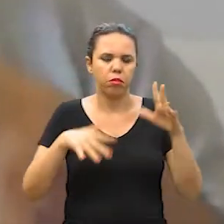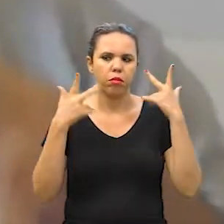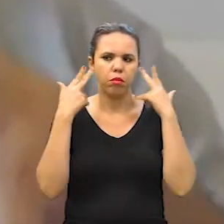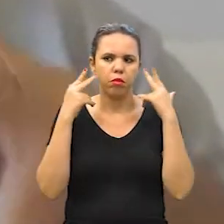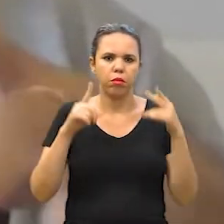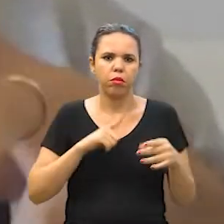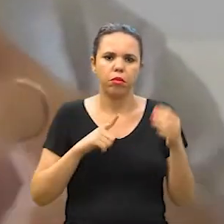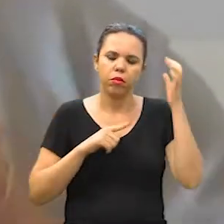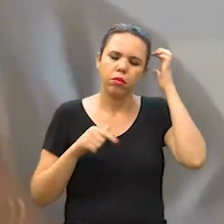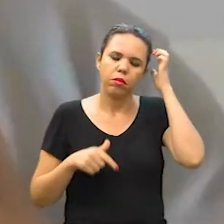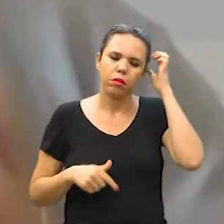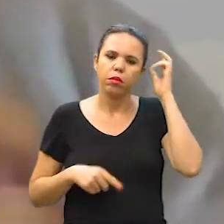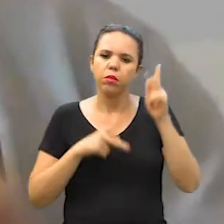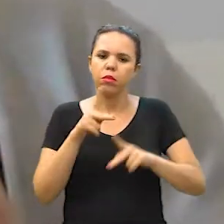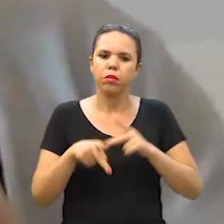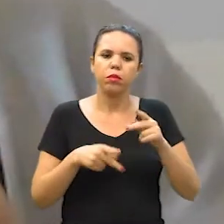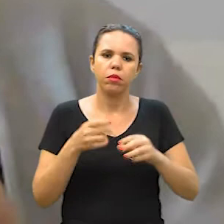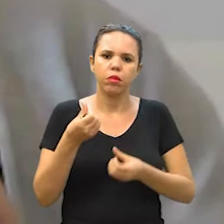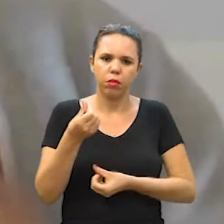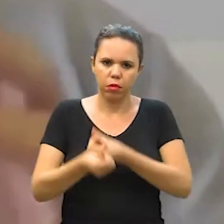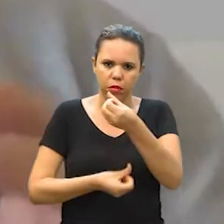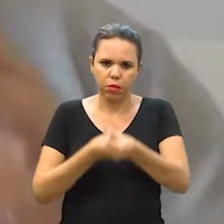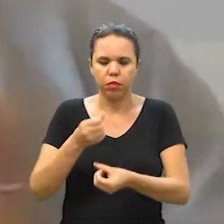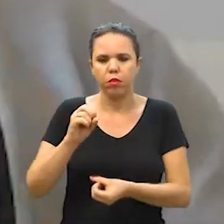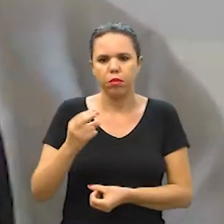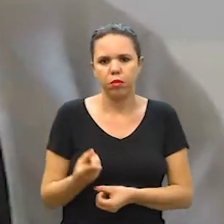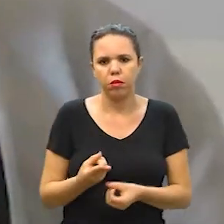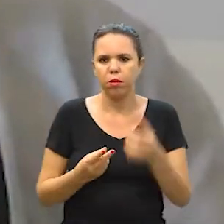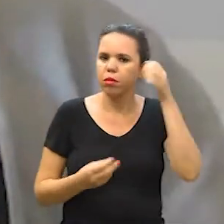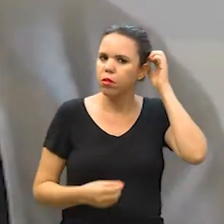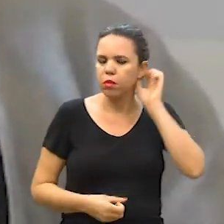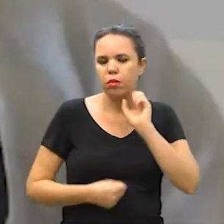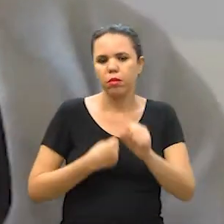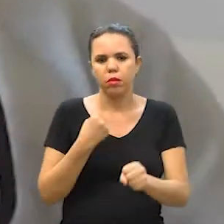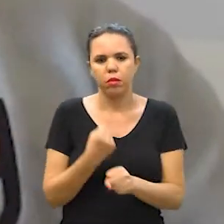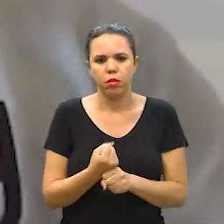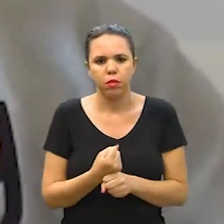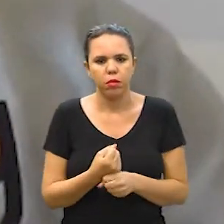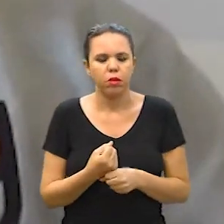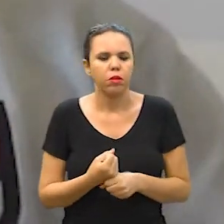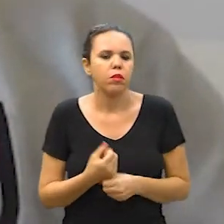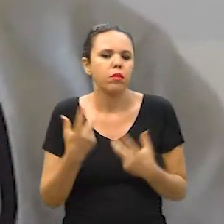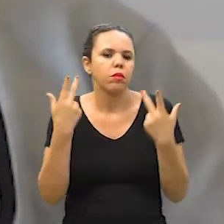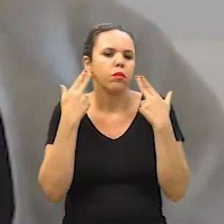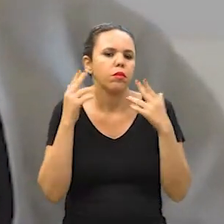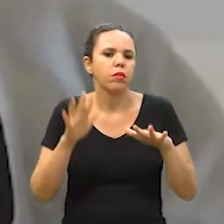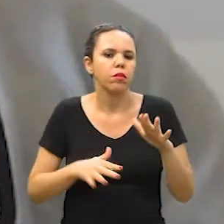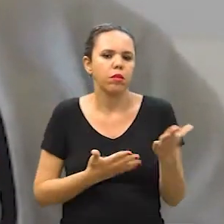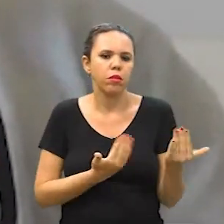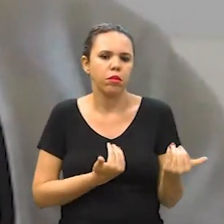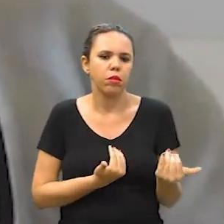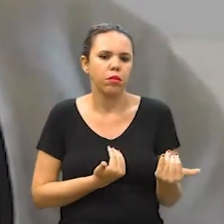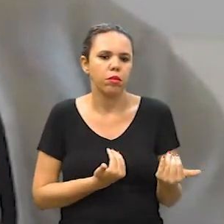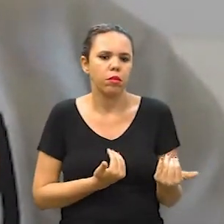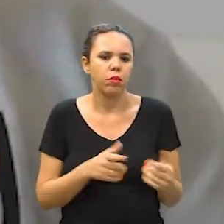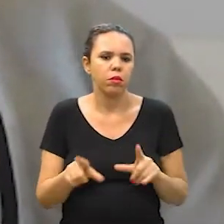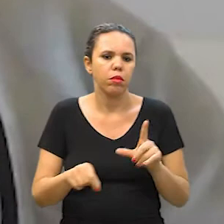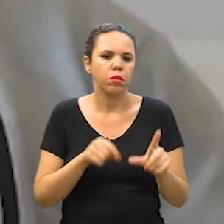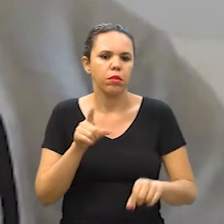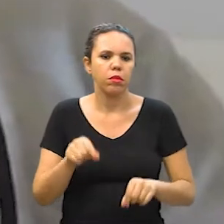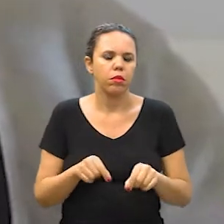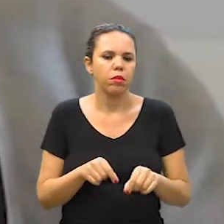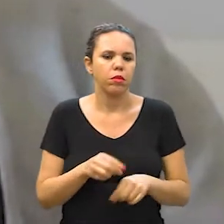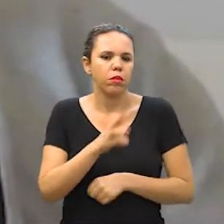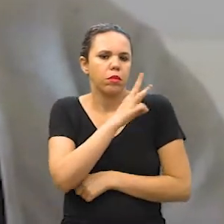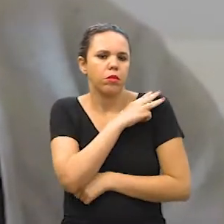normalmente existem aqueles semestrais ou anuais. Normalmente, os jovens escolhem no